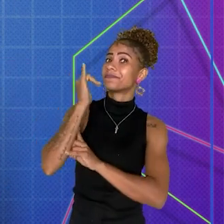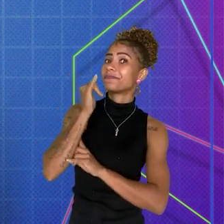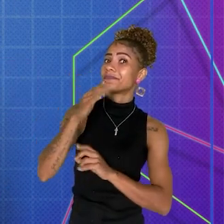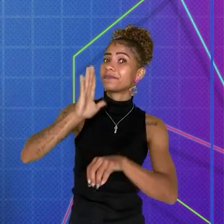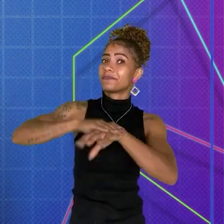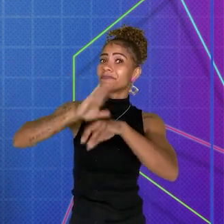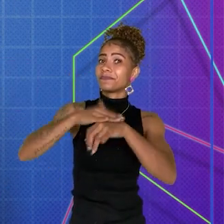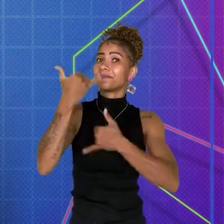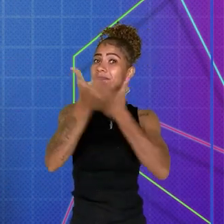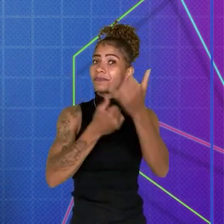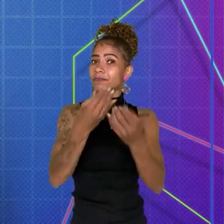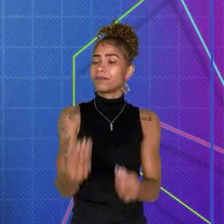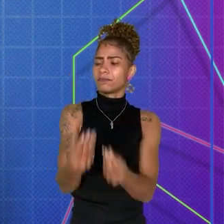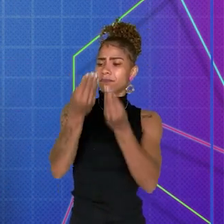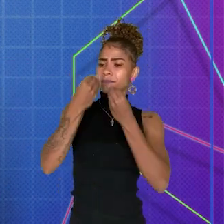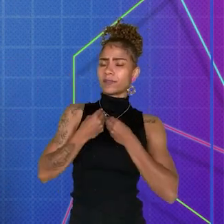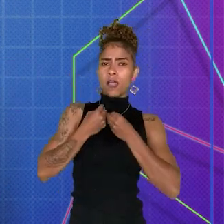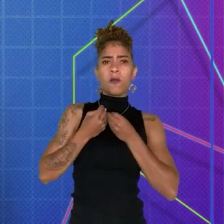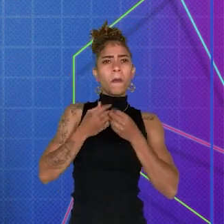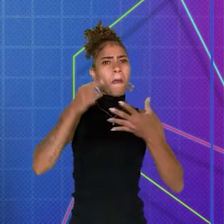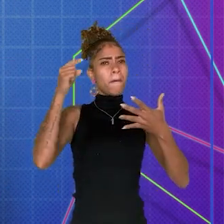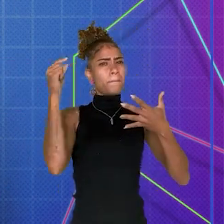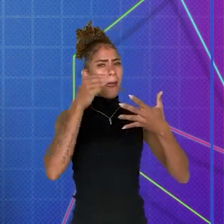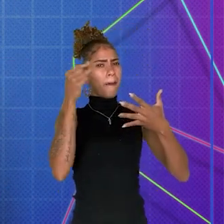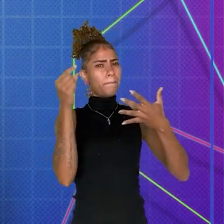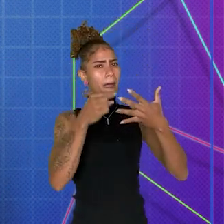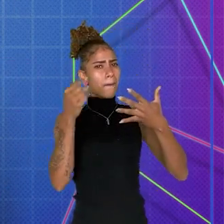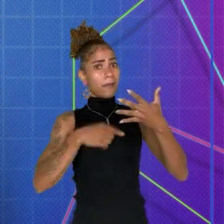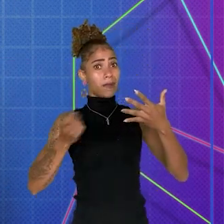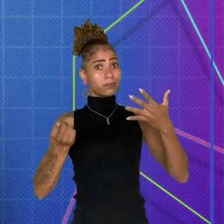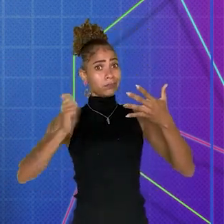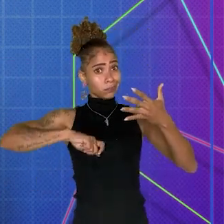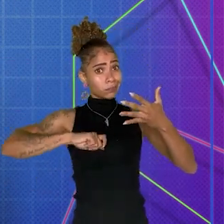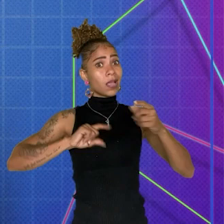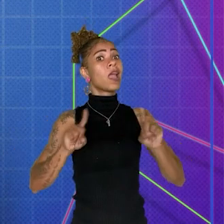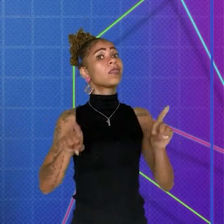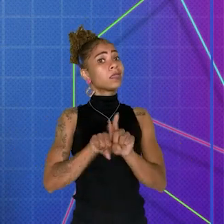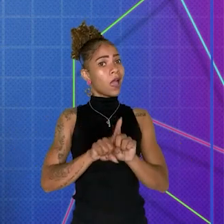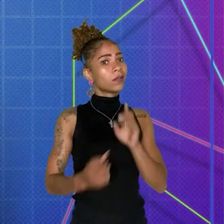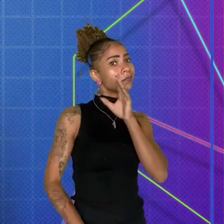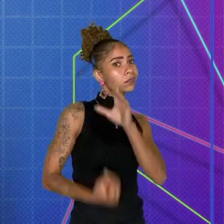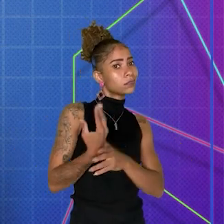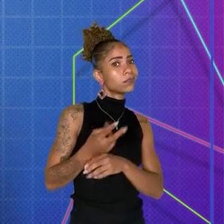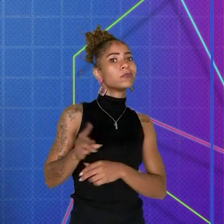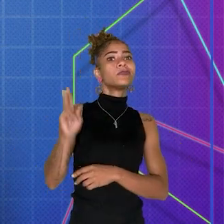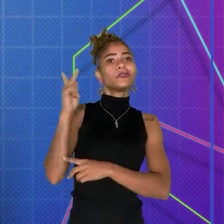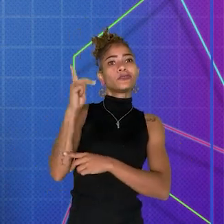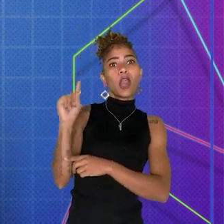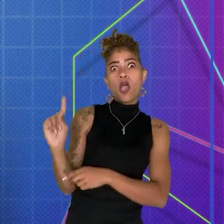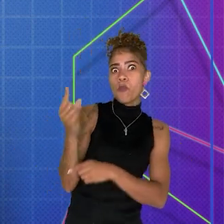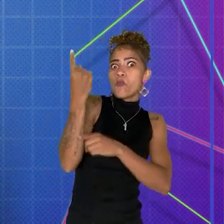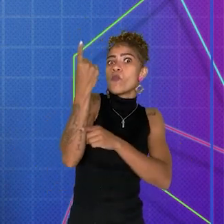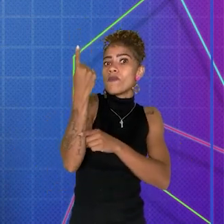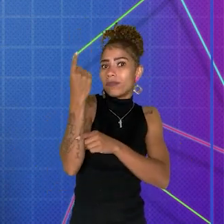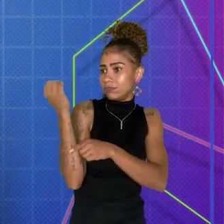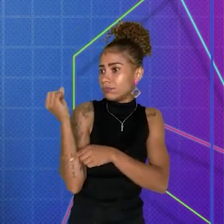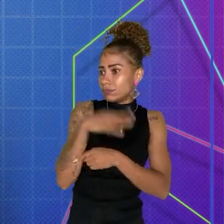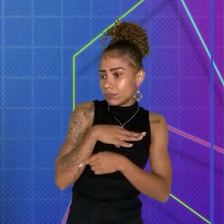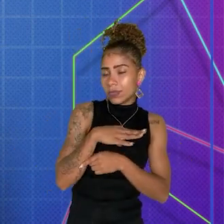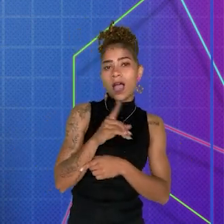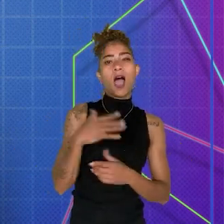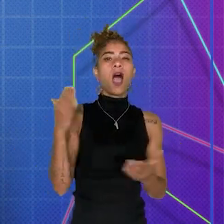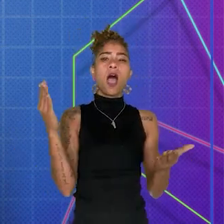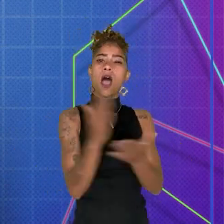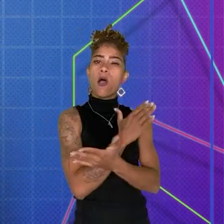Narrativas experimentais em jogos oferecem uma ampla gama de possibilidades e possibilitam a criação de histórias únicas e